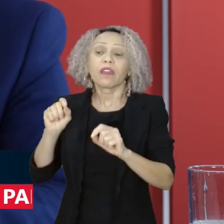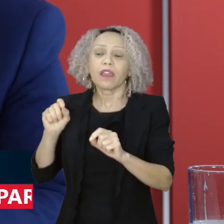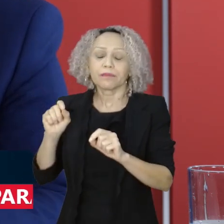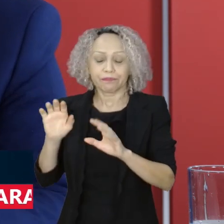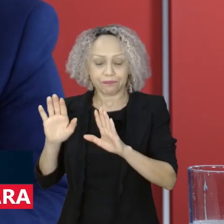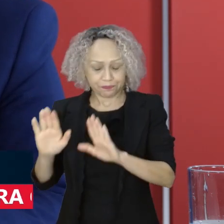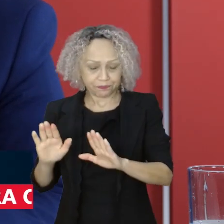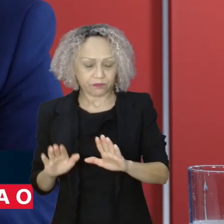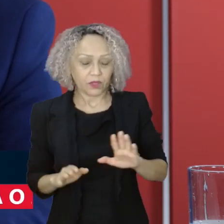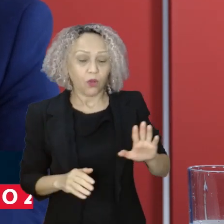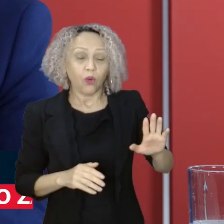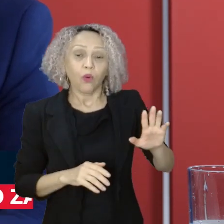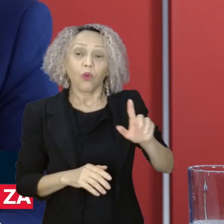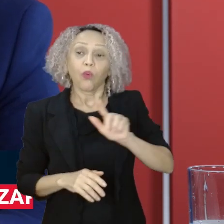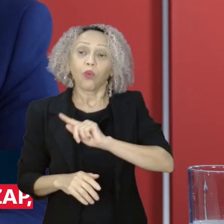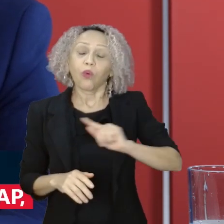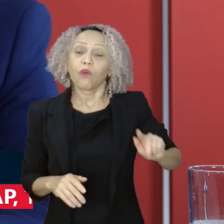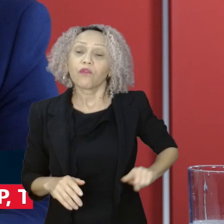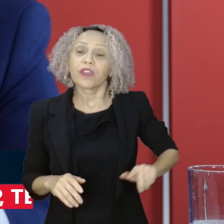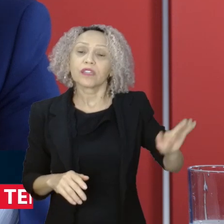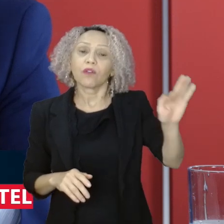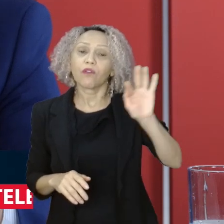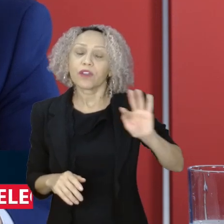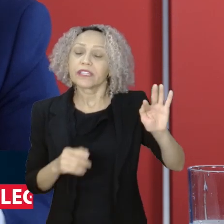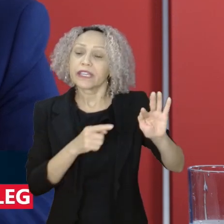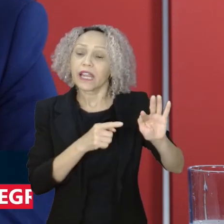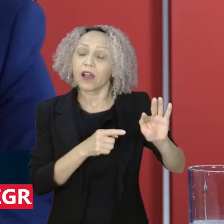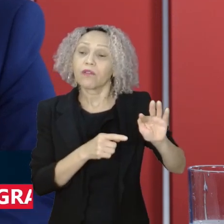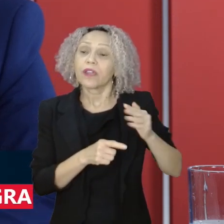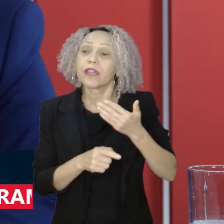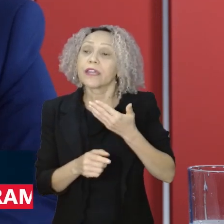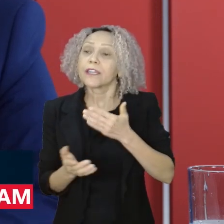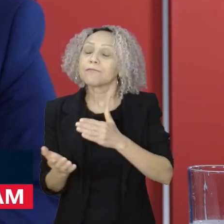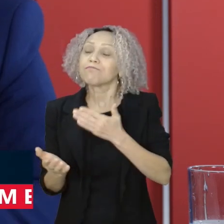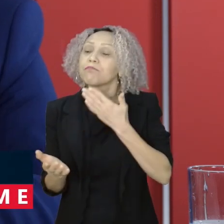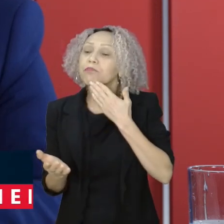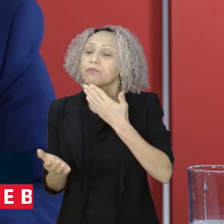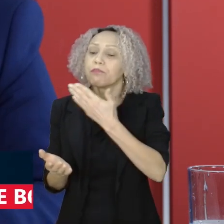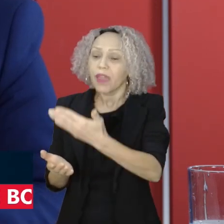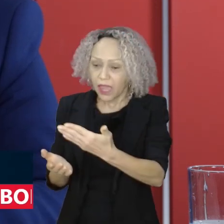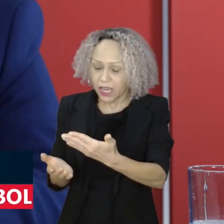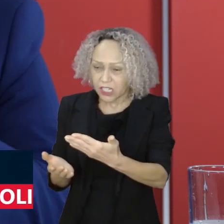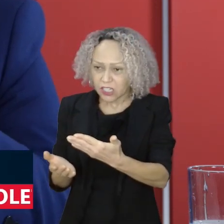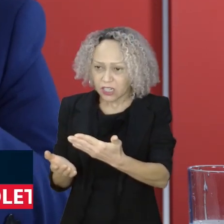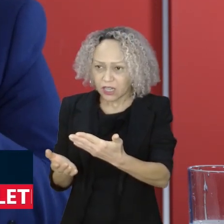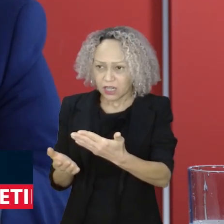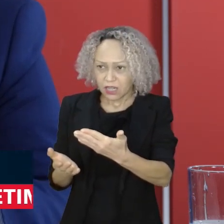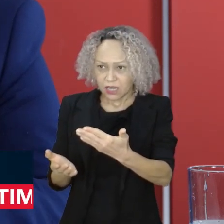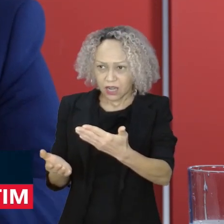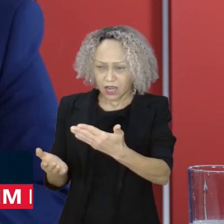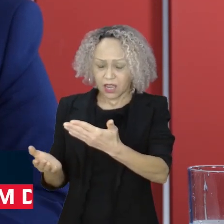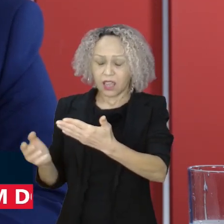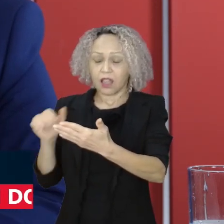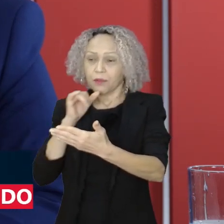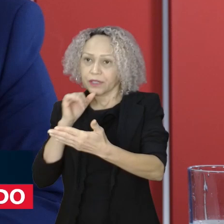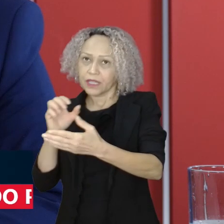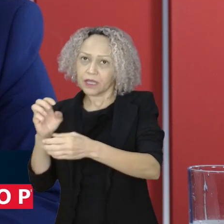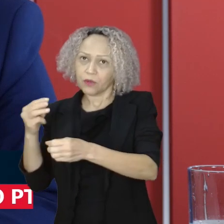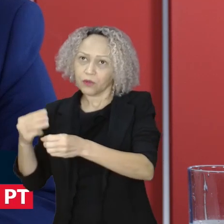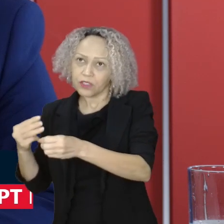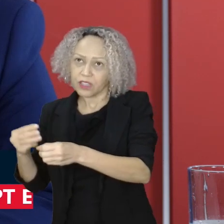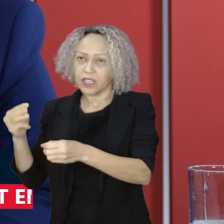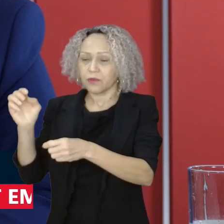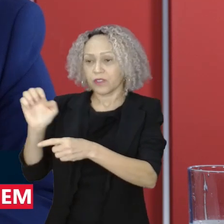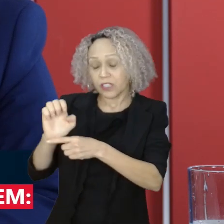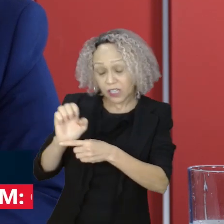governo federal solicita aos entes quando eles fazem a adesão às leis da cultura, a Lei Paulo Gustavo